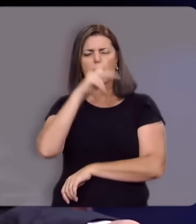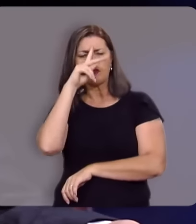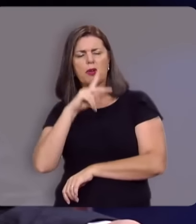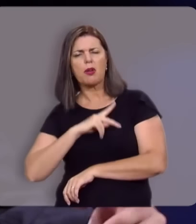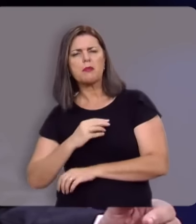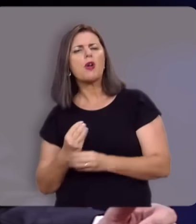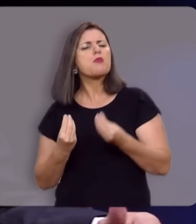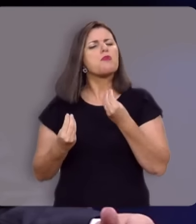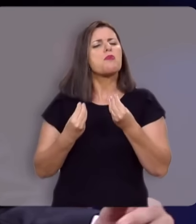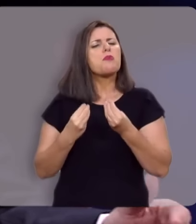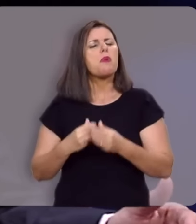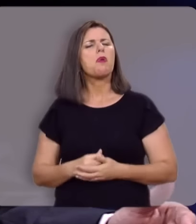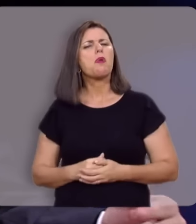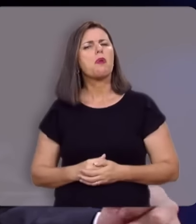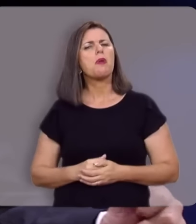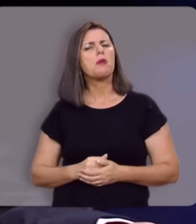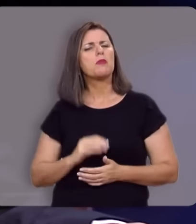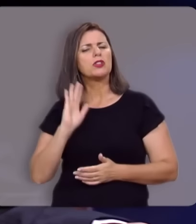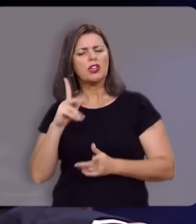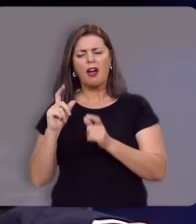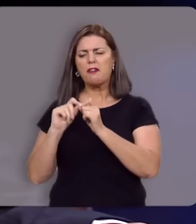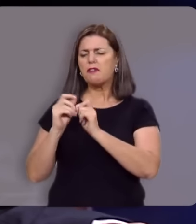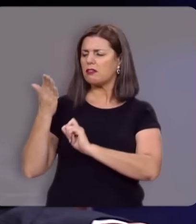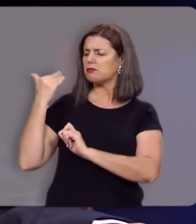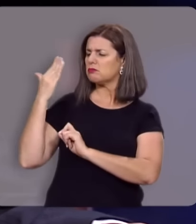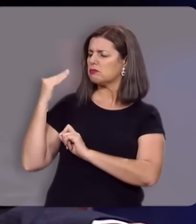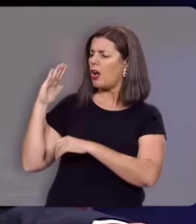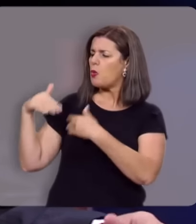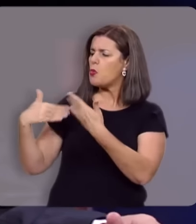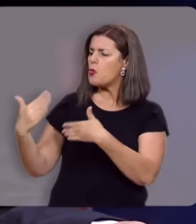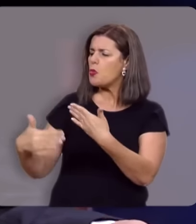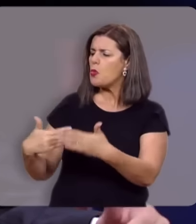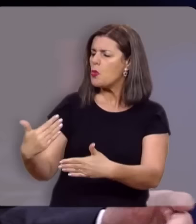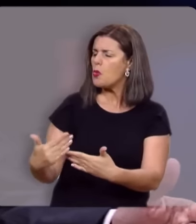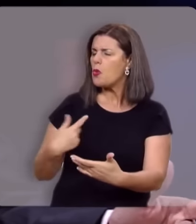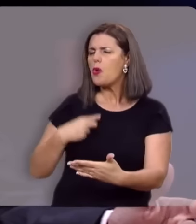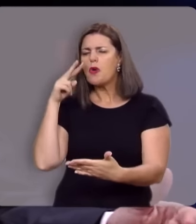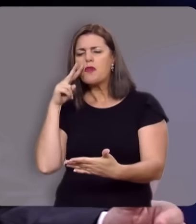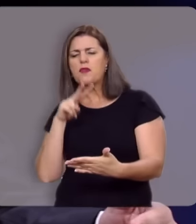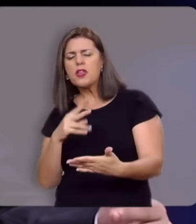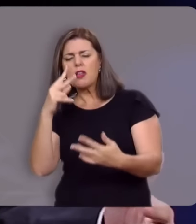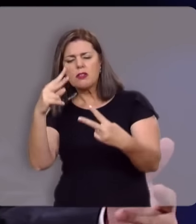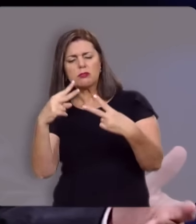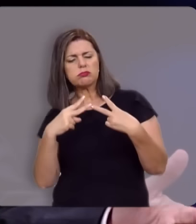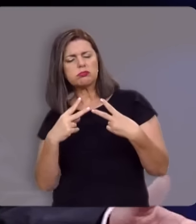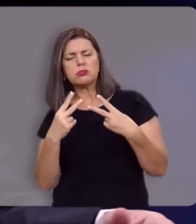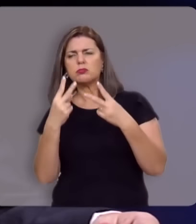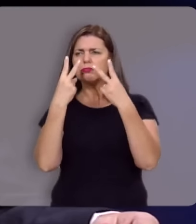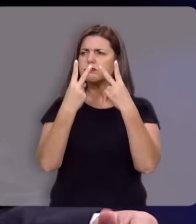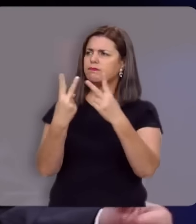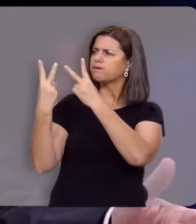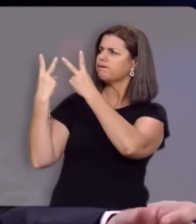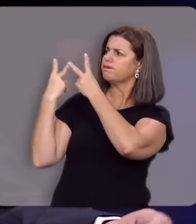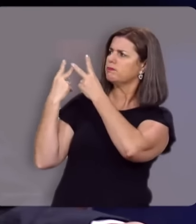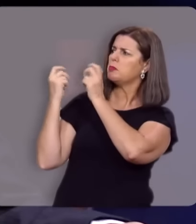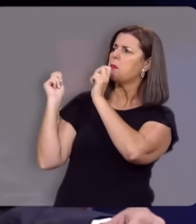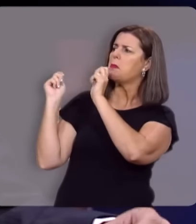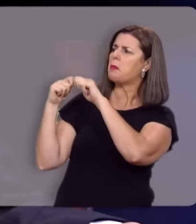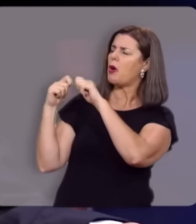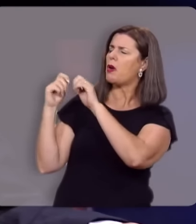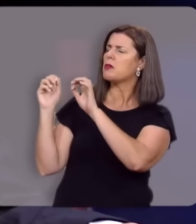vida? Tudo aquilo que você tem feito, tudo aquilo que você tem vivido, você tem olhado para a sua trajetória e chegado a